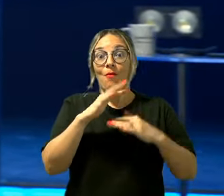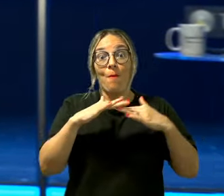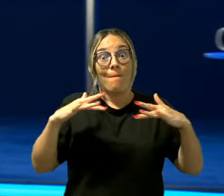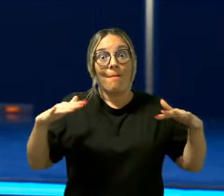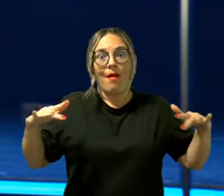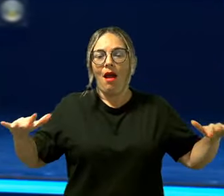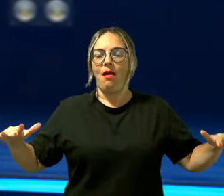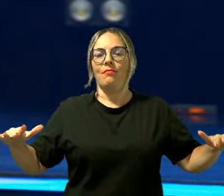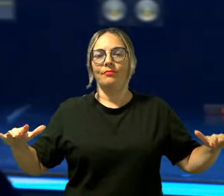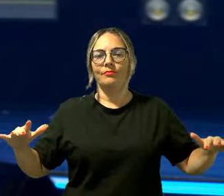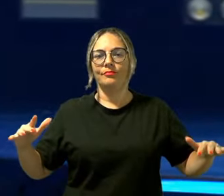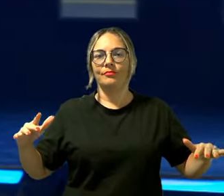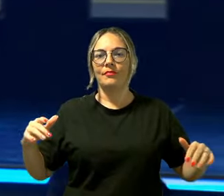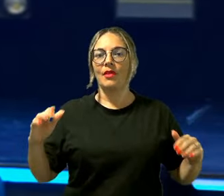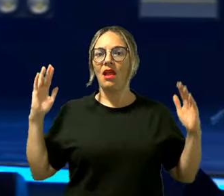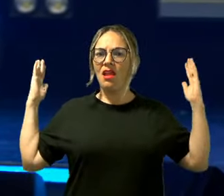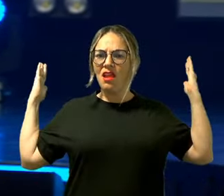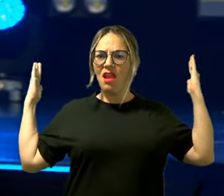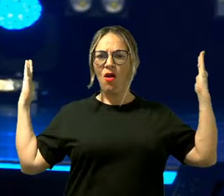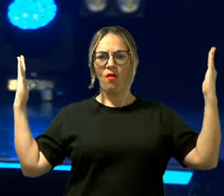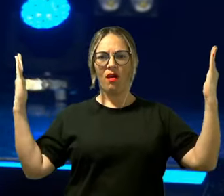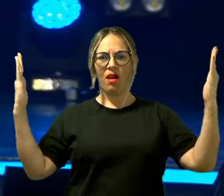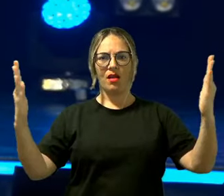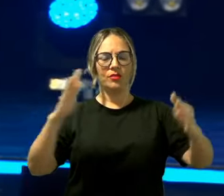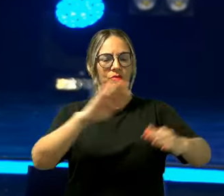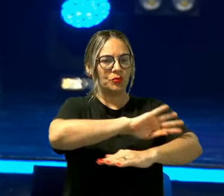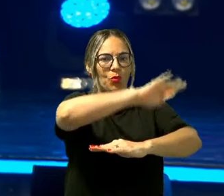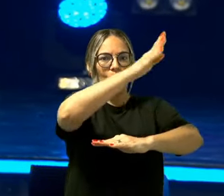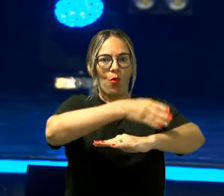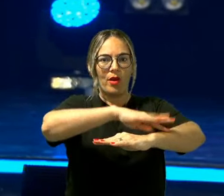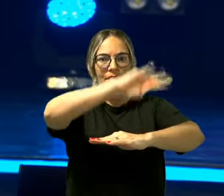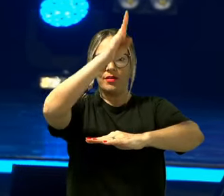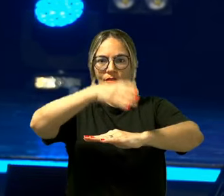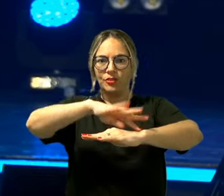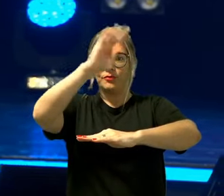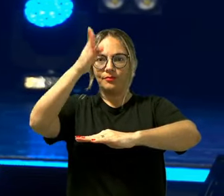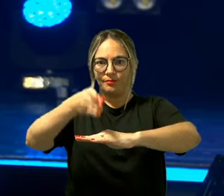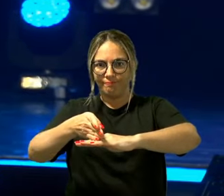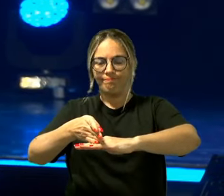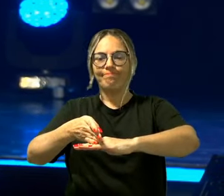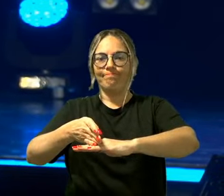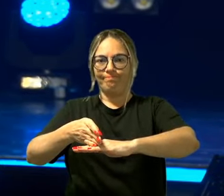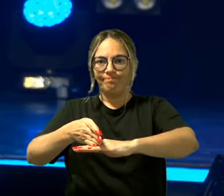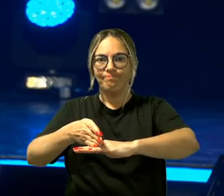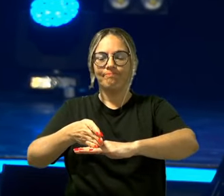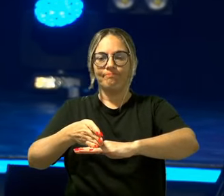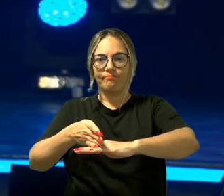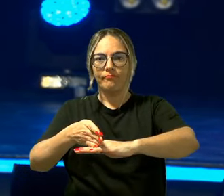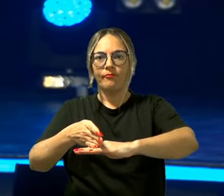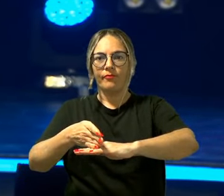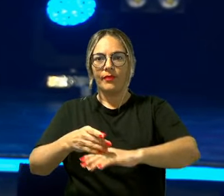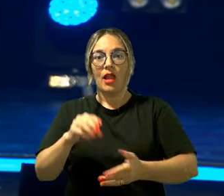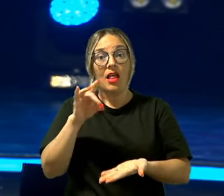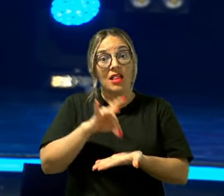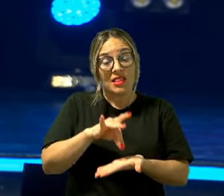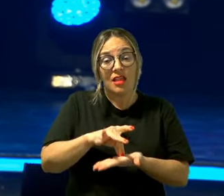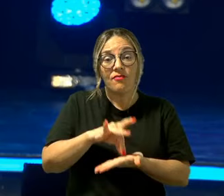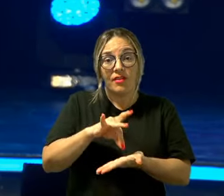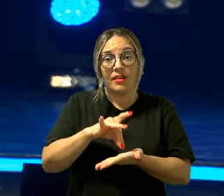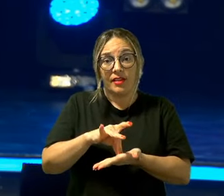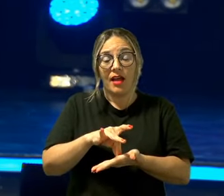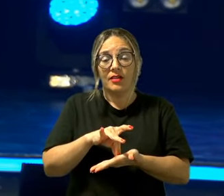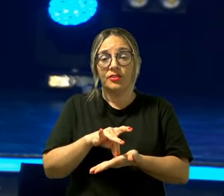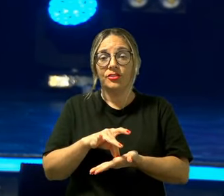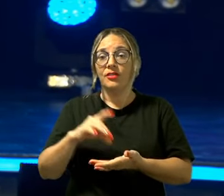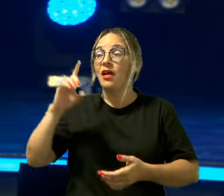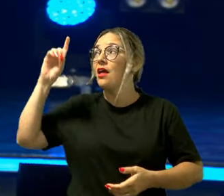Faraó, quando percebe que o povo está voltando e vagando pelo exército, pelo deserto, e na verdade isso já era uma estratégia do próprio